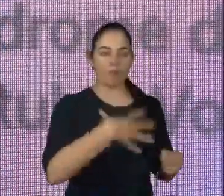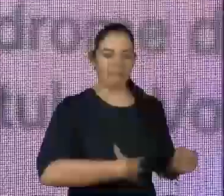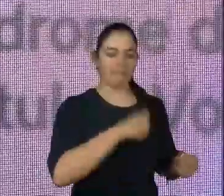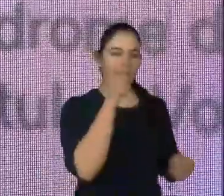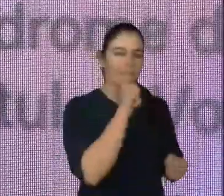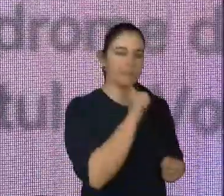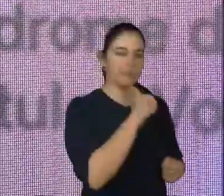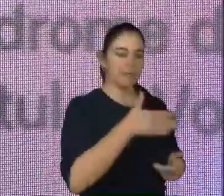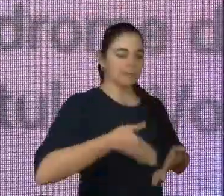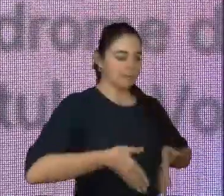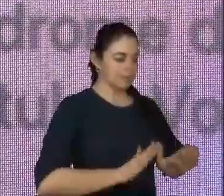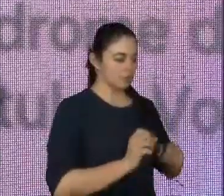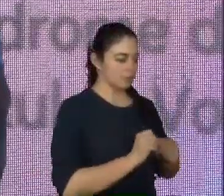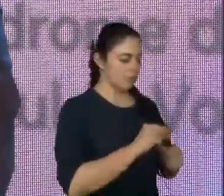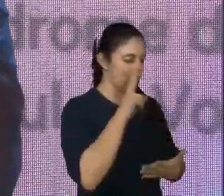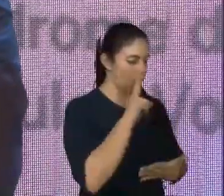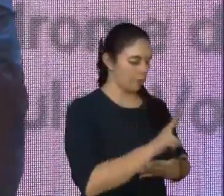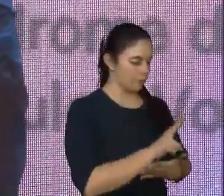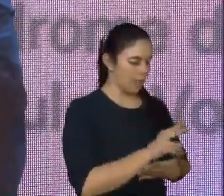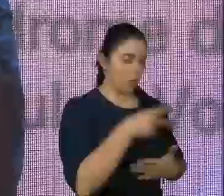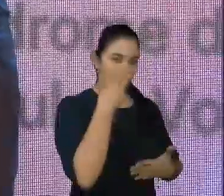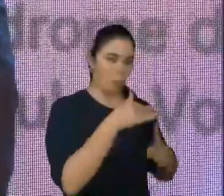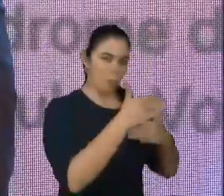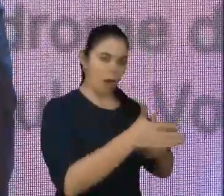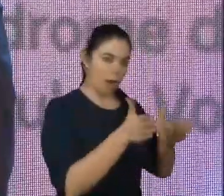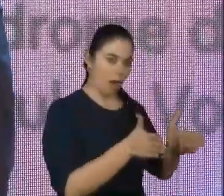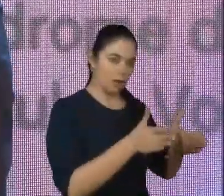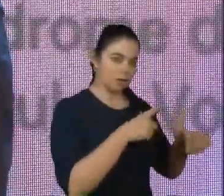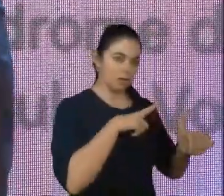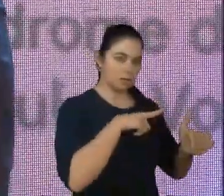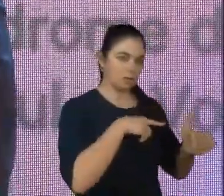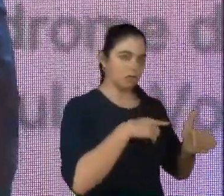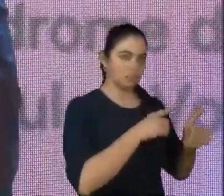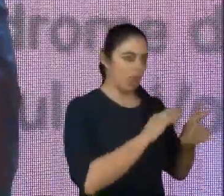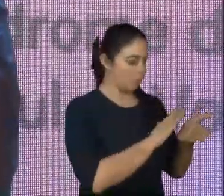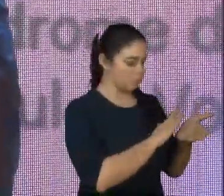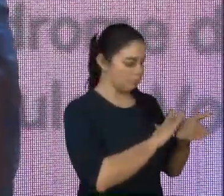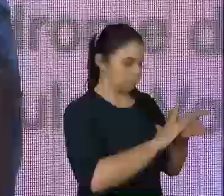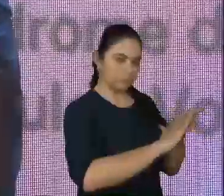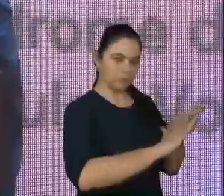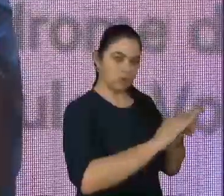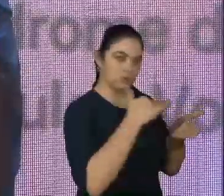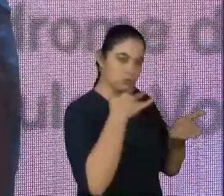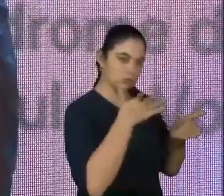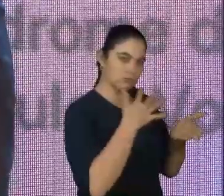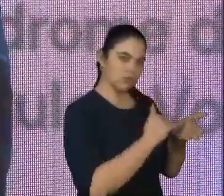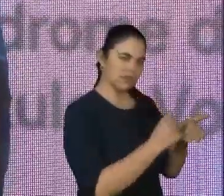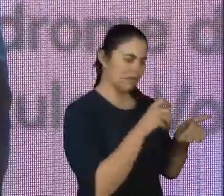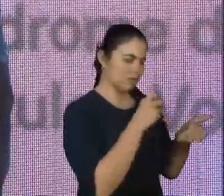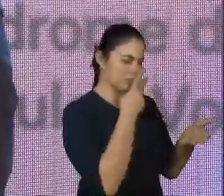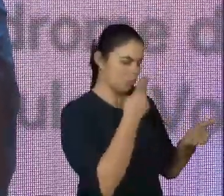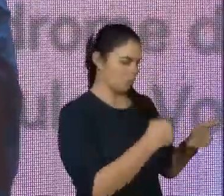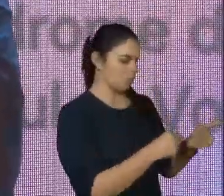estivessem disponíveis naquela caixinha de lápis não contemplassem aquele meu momento. Não